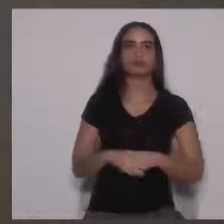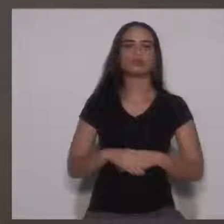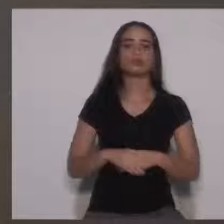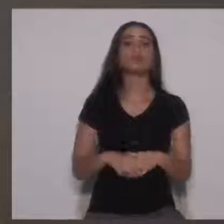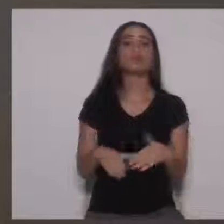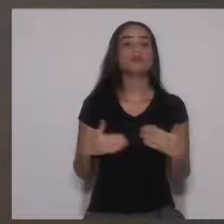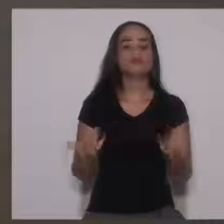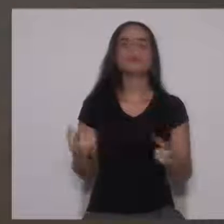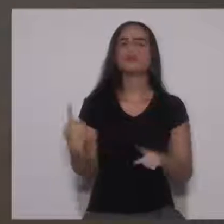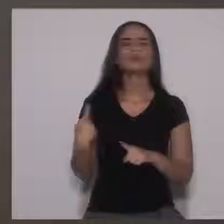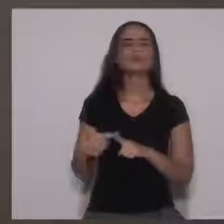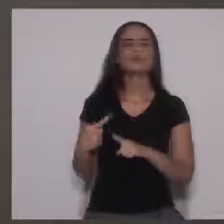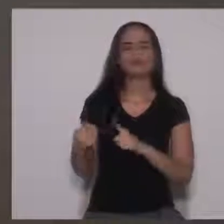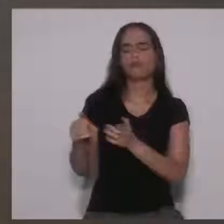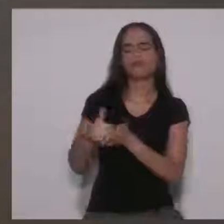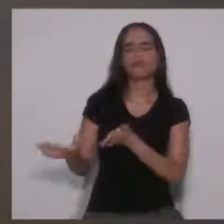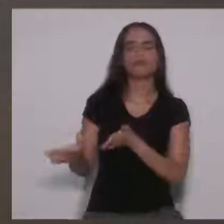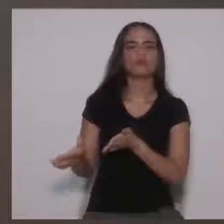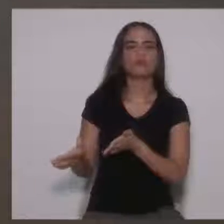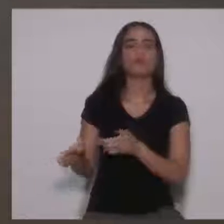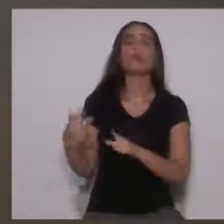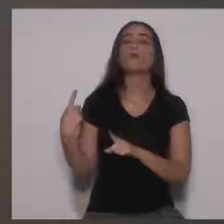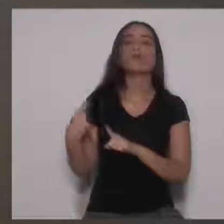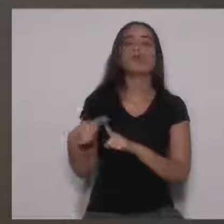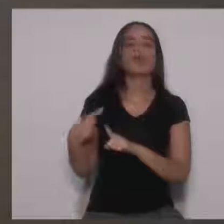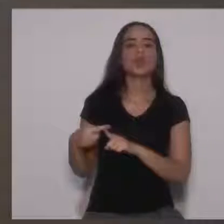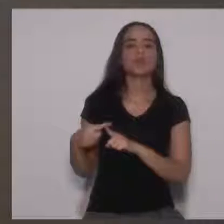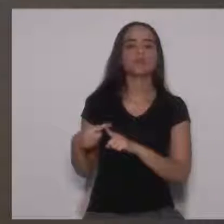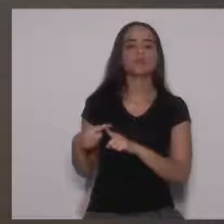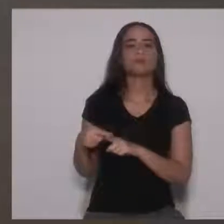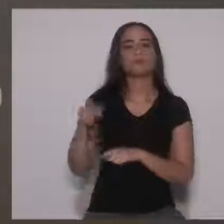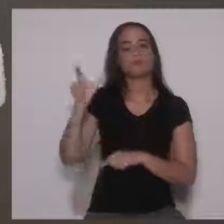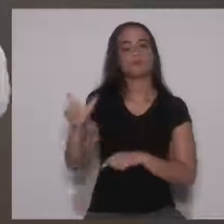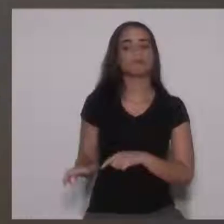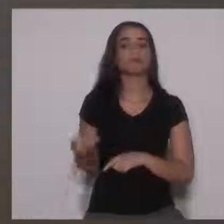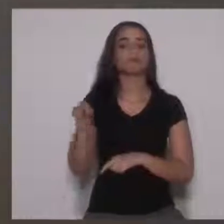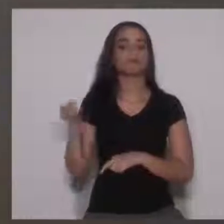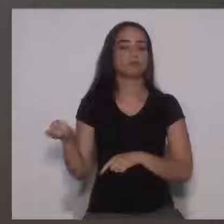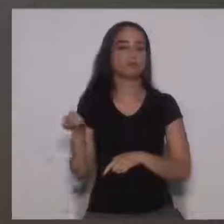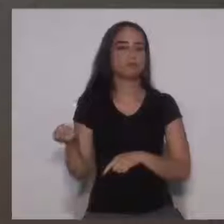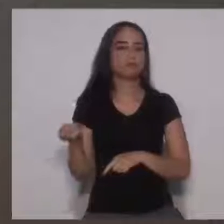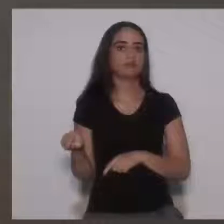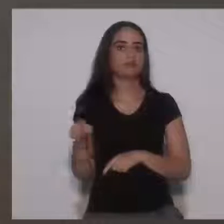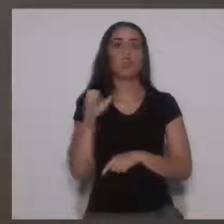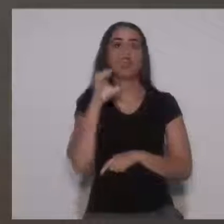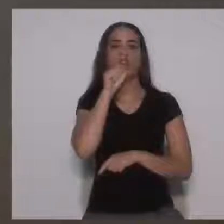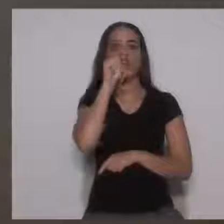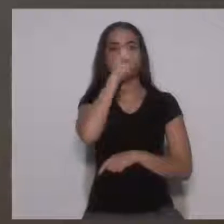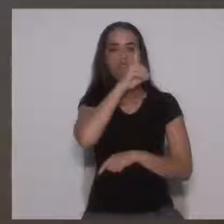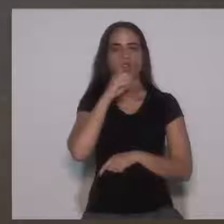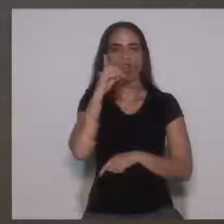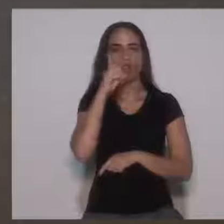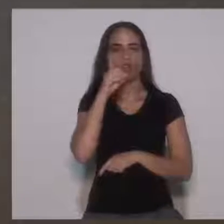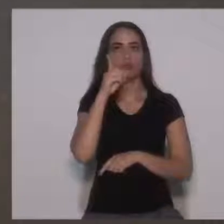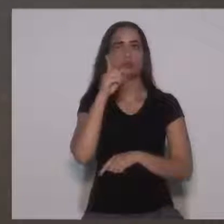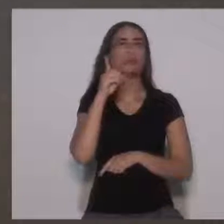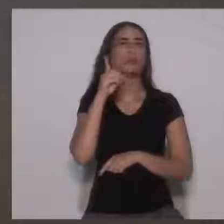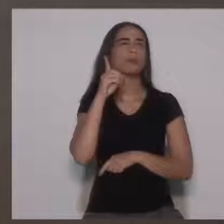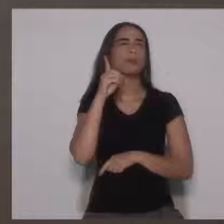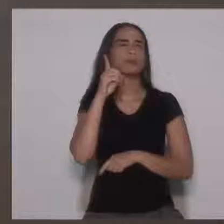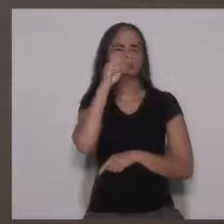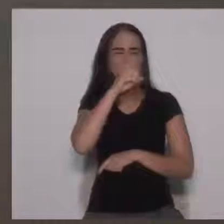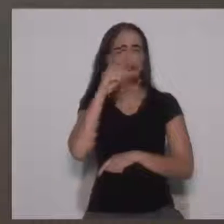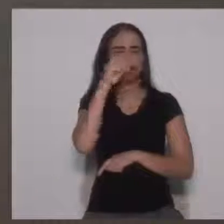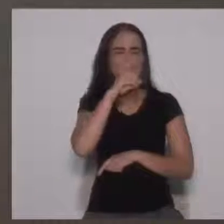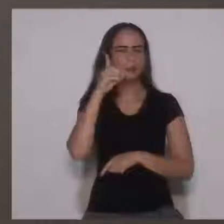E por que ele foi demitido, né? O motivo, ele chegou um final de semana, se não me engano foi domingo,